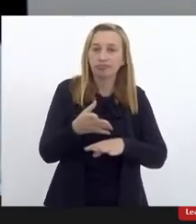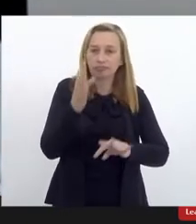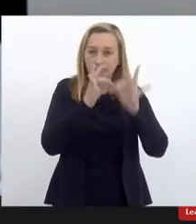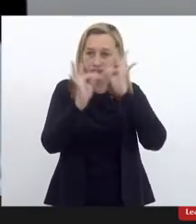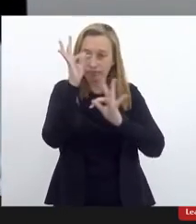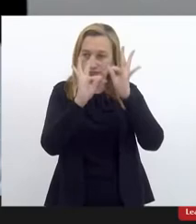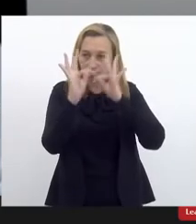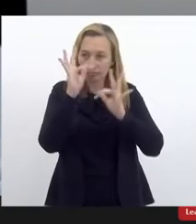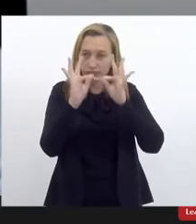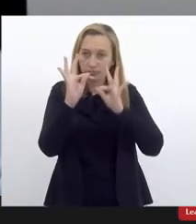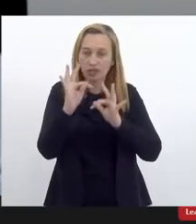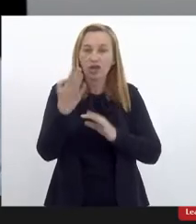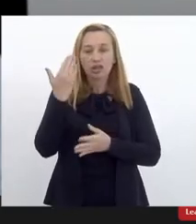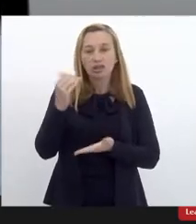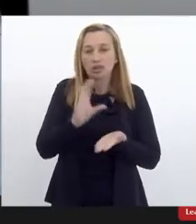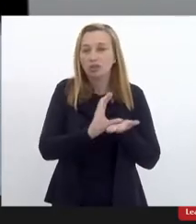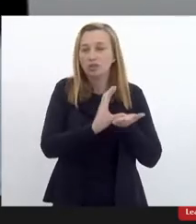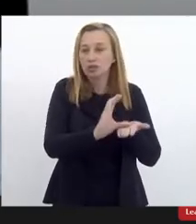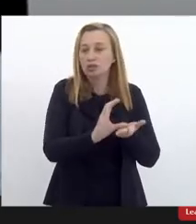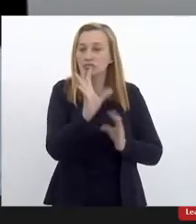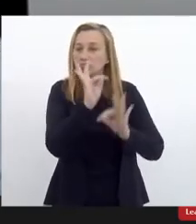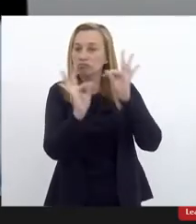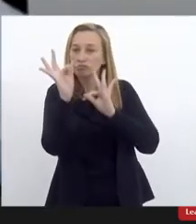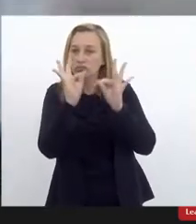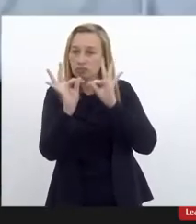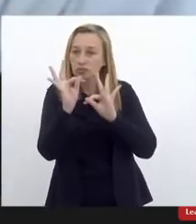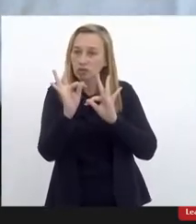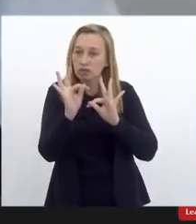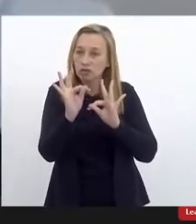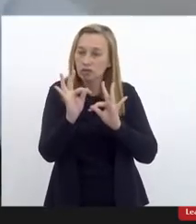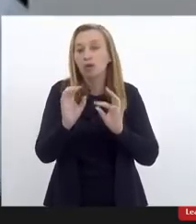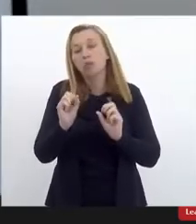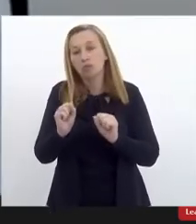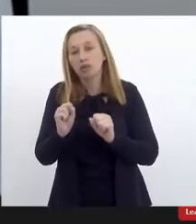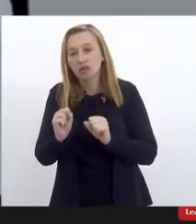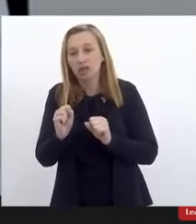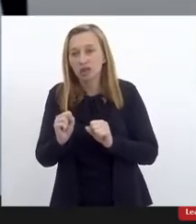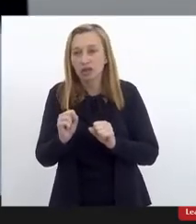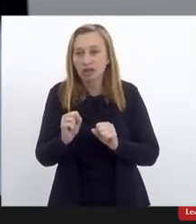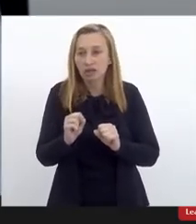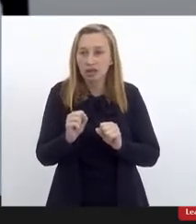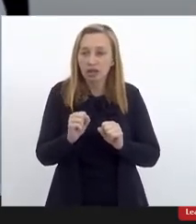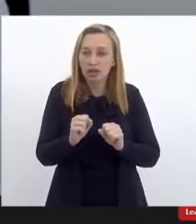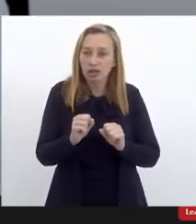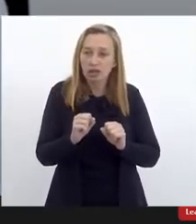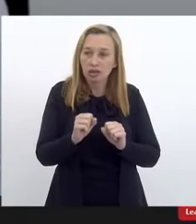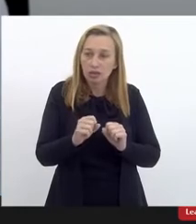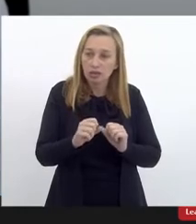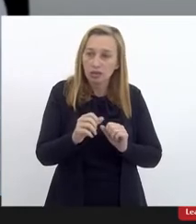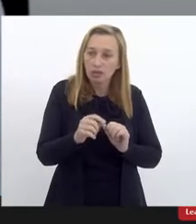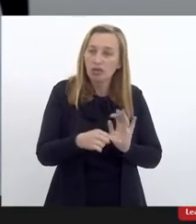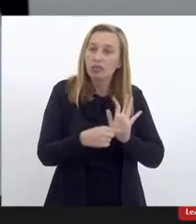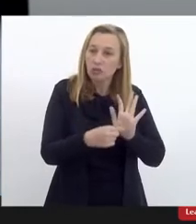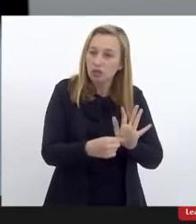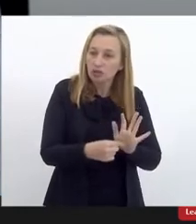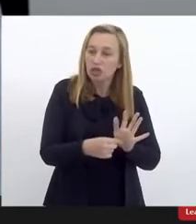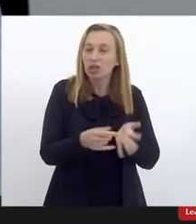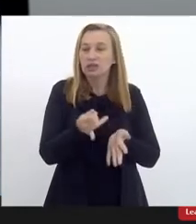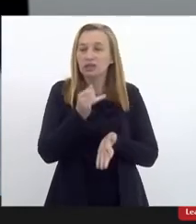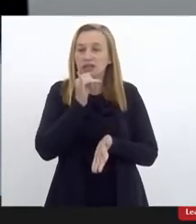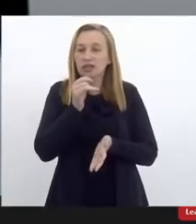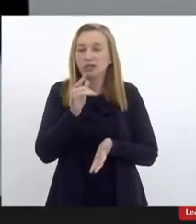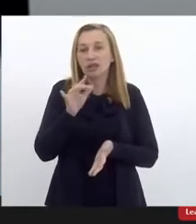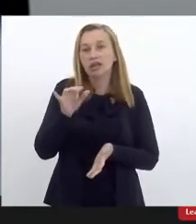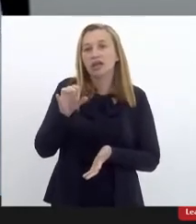saber se o auxílio tecnológico foi ou poderá vir a ser viabilizado, a exemplo do que fizeram a